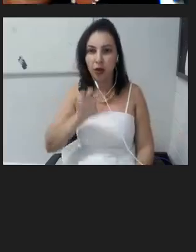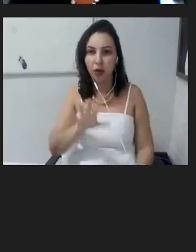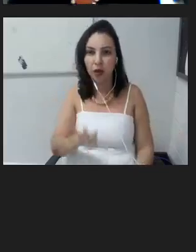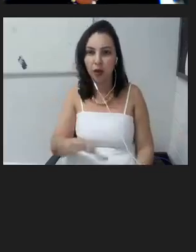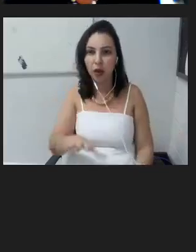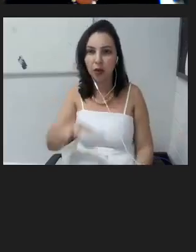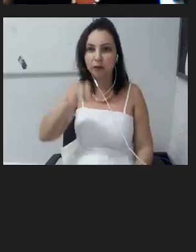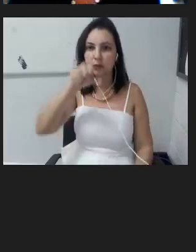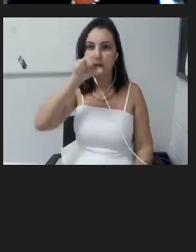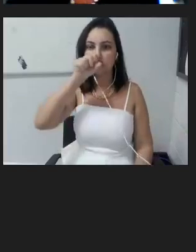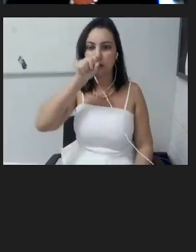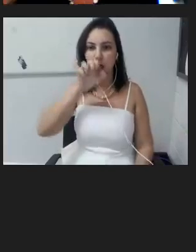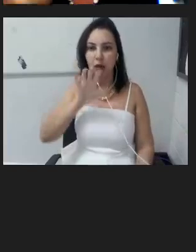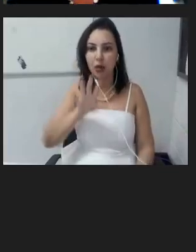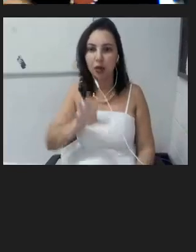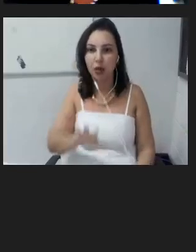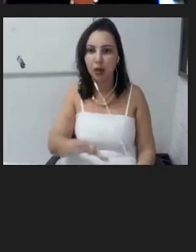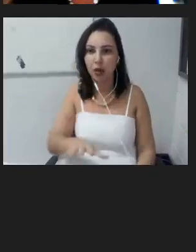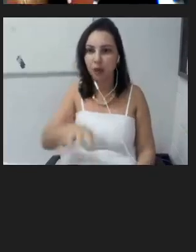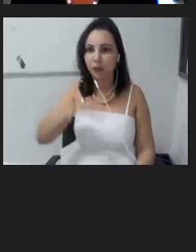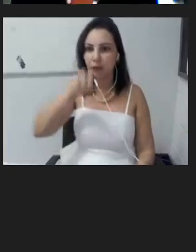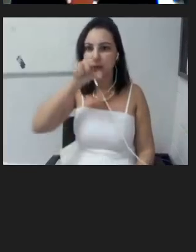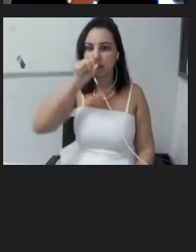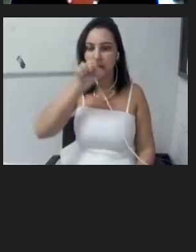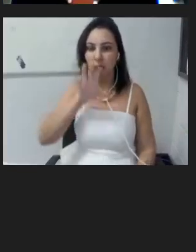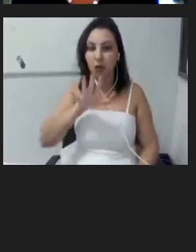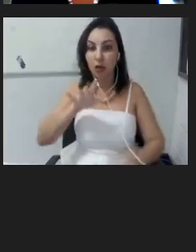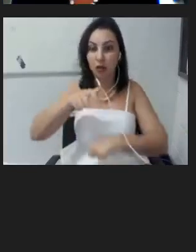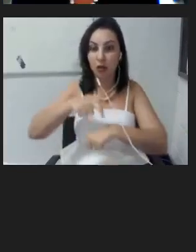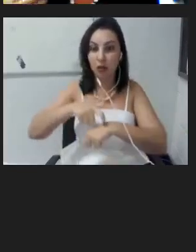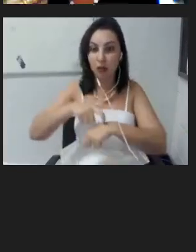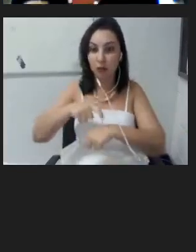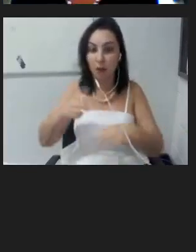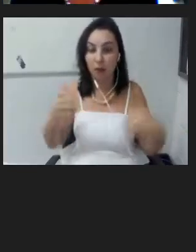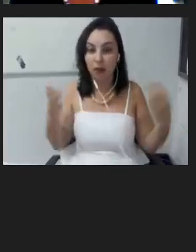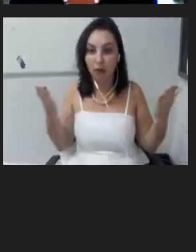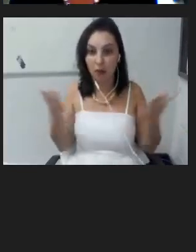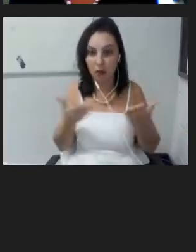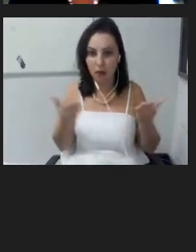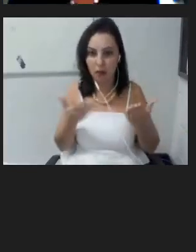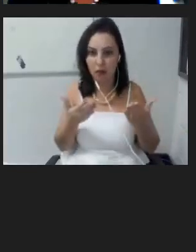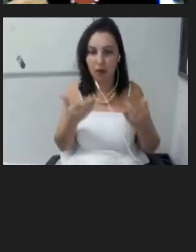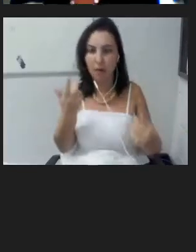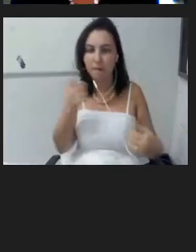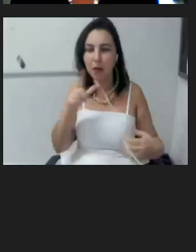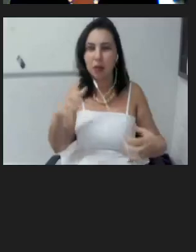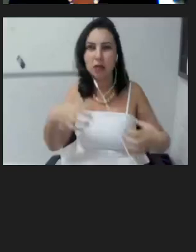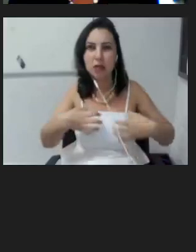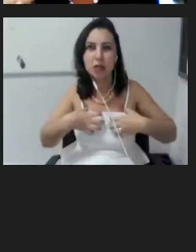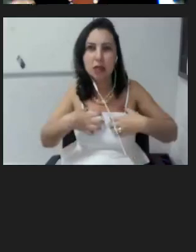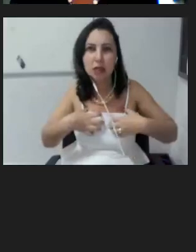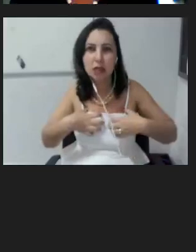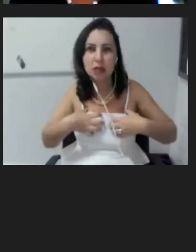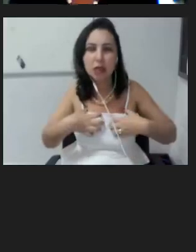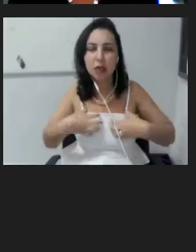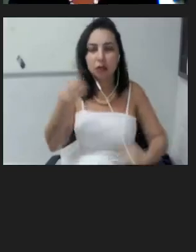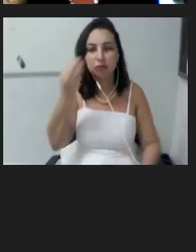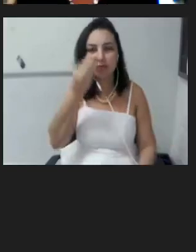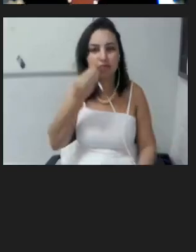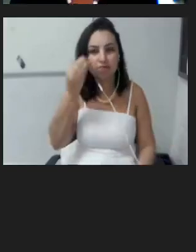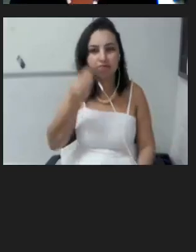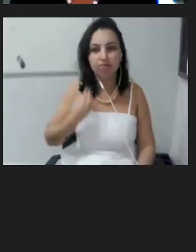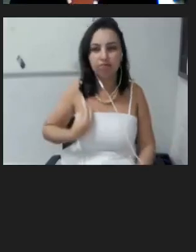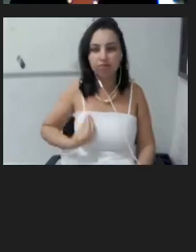para você estar no momento presente, para você sentir e vivenciar o seu